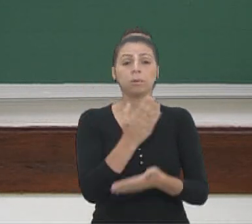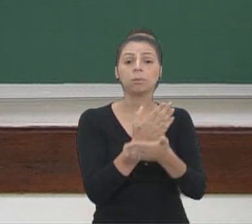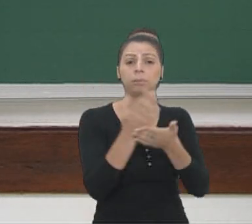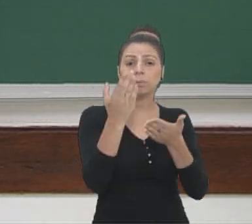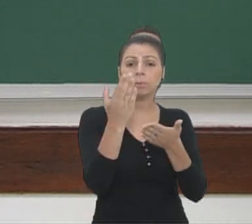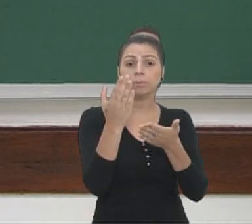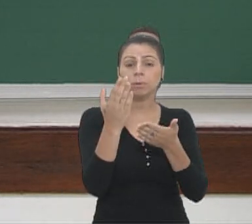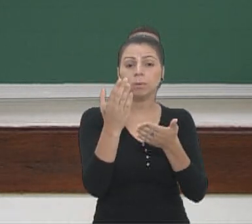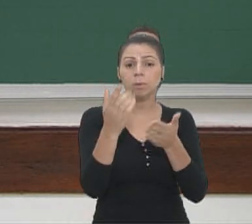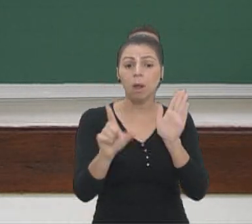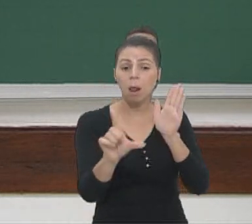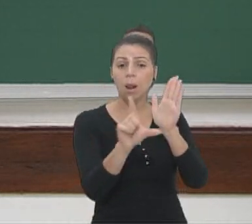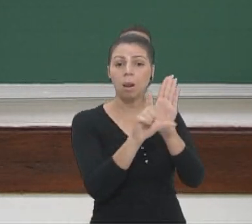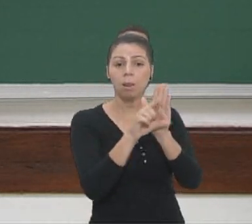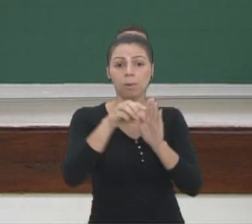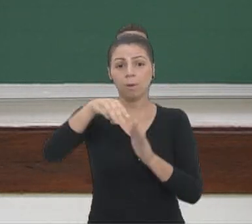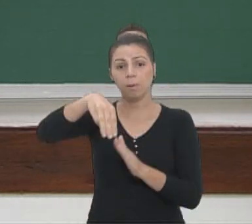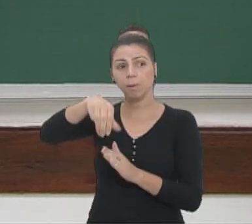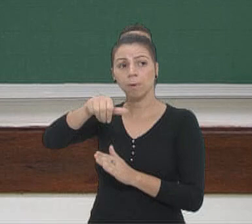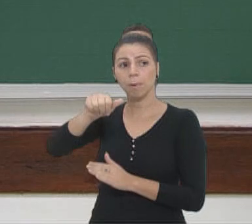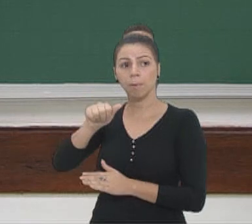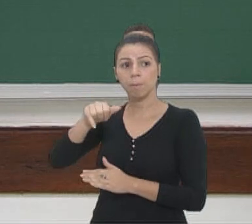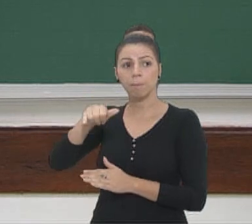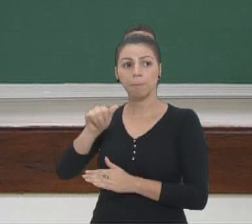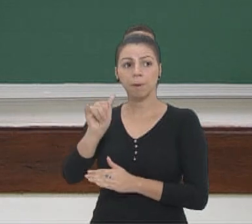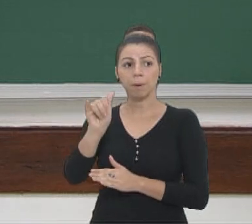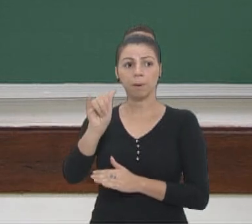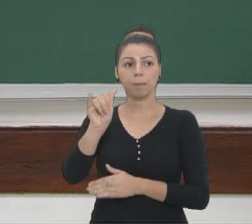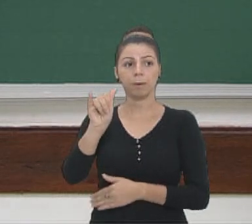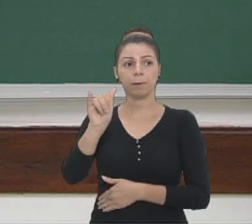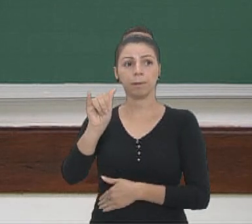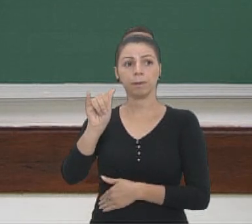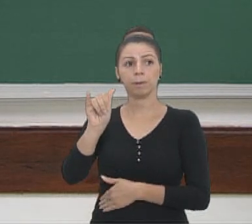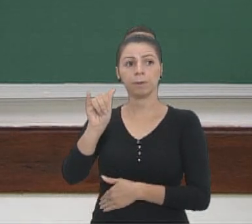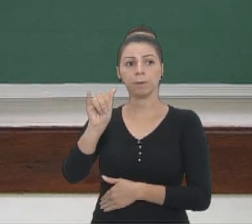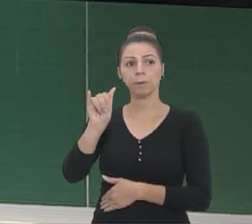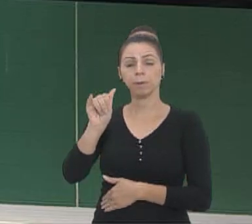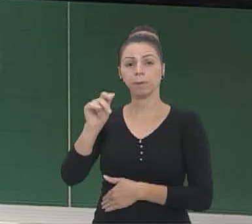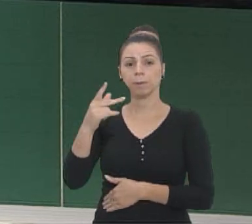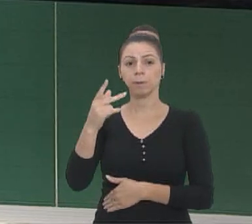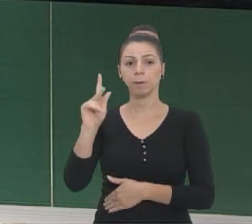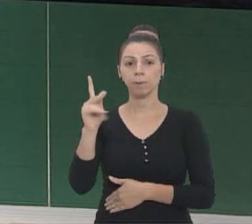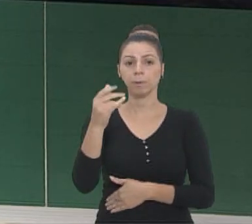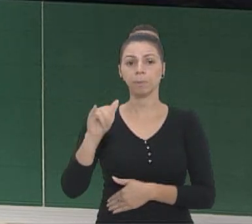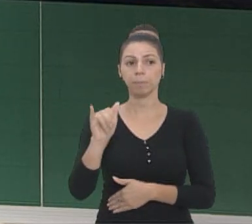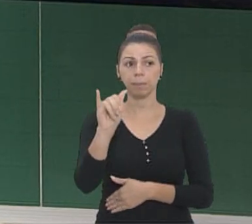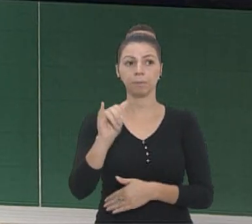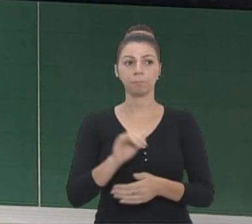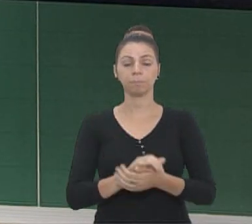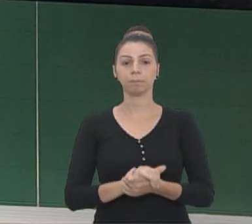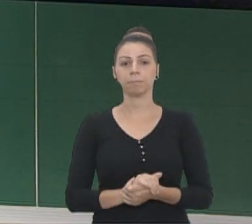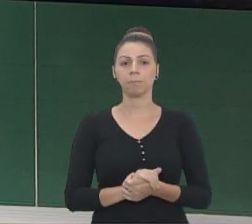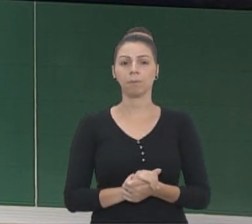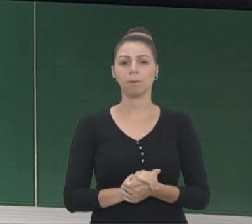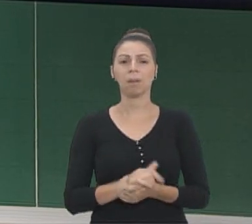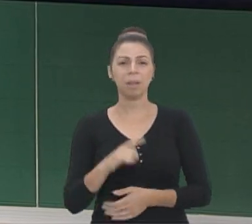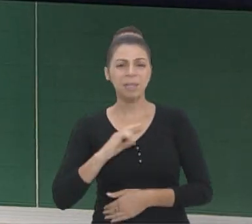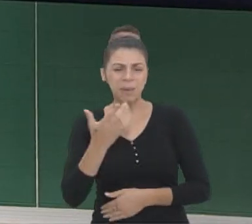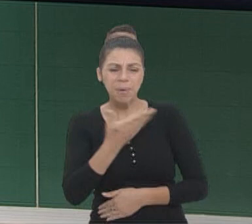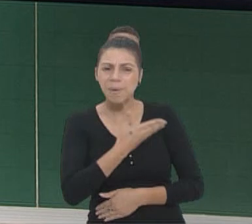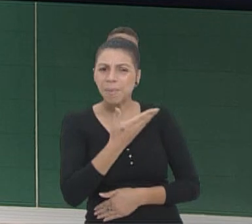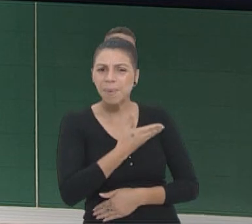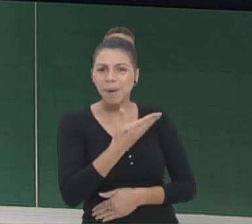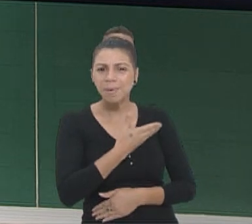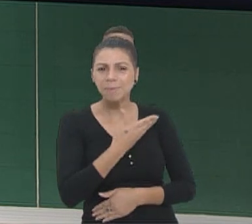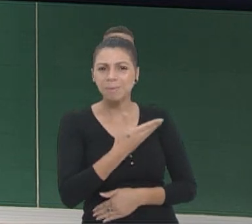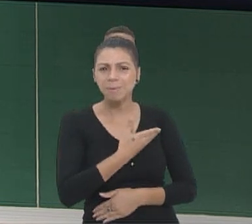começar, as leis de Murphy. Você já ouviu falar? Você tem algum amigo ou alguma amiga muito desastrado? Sempre a gente